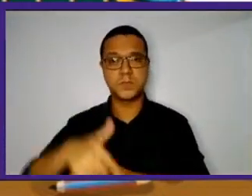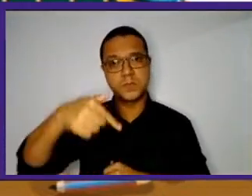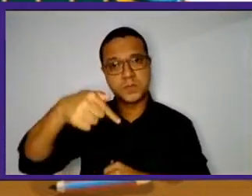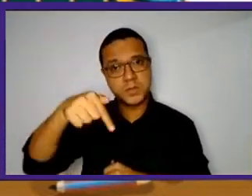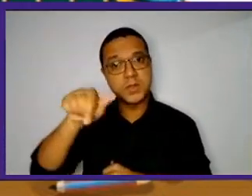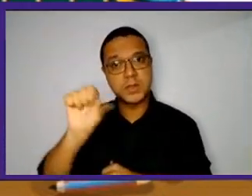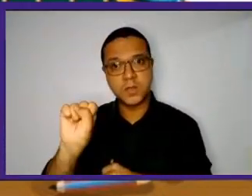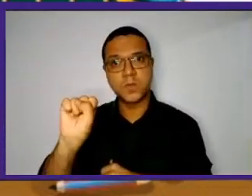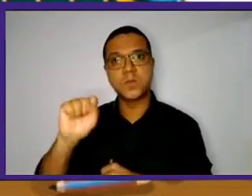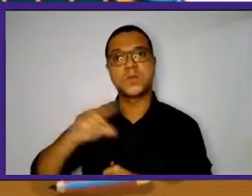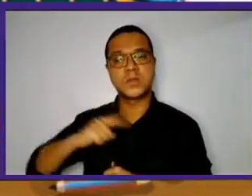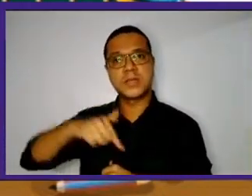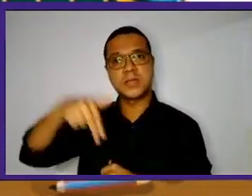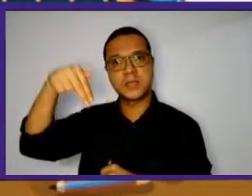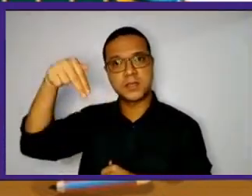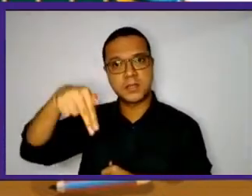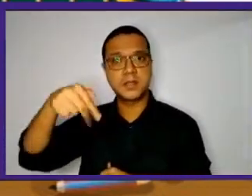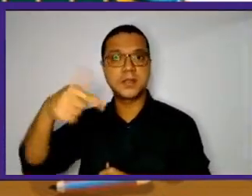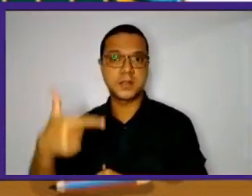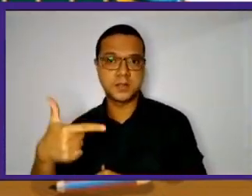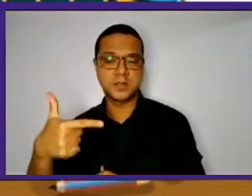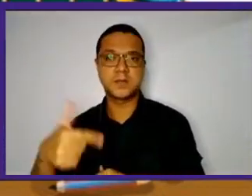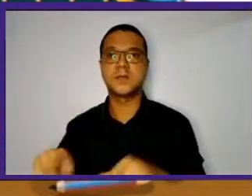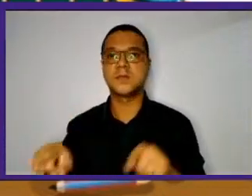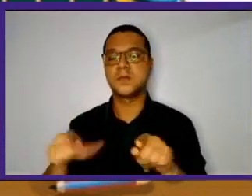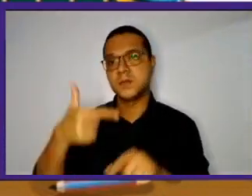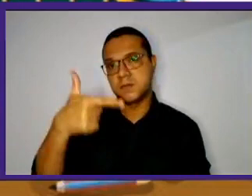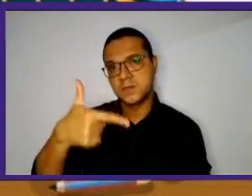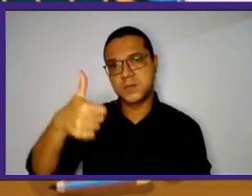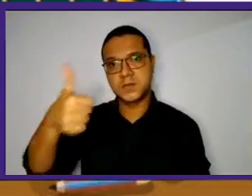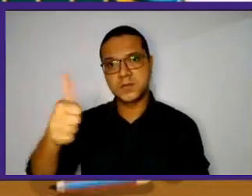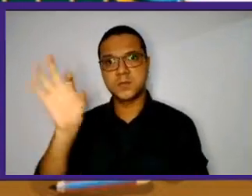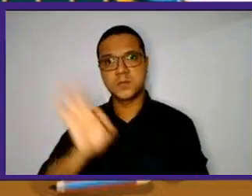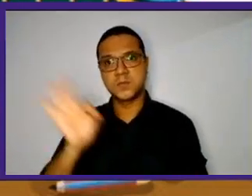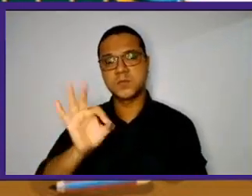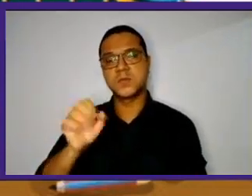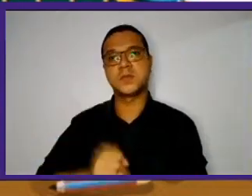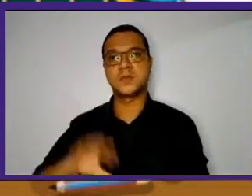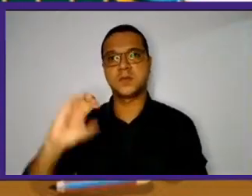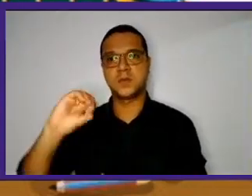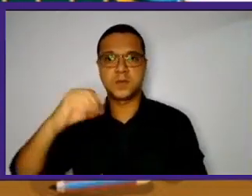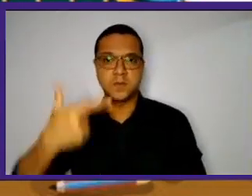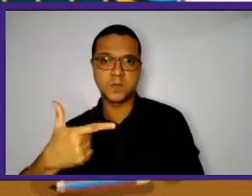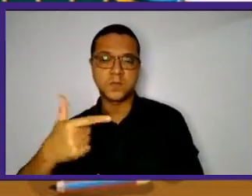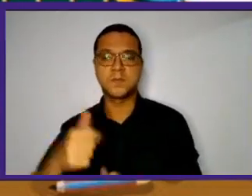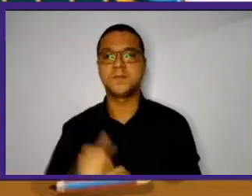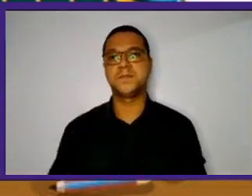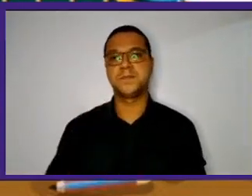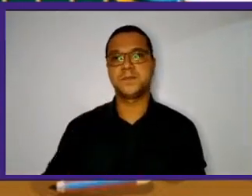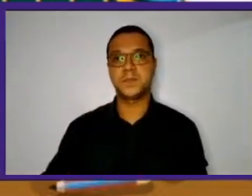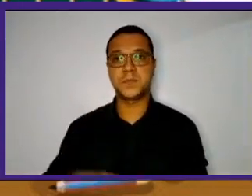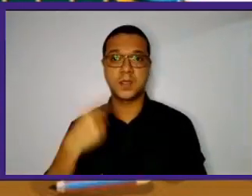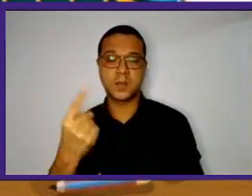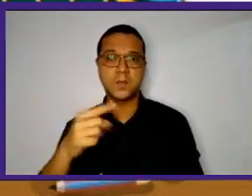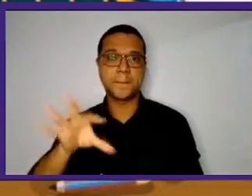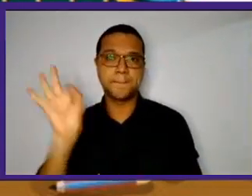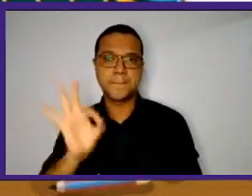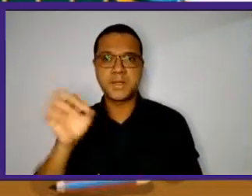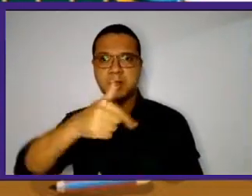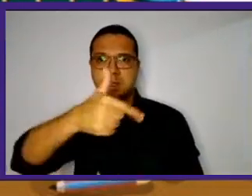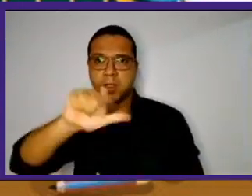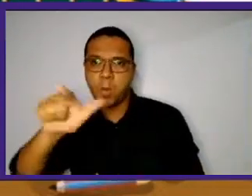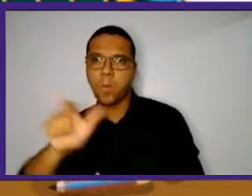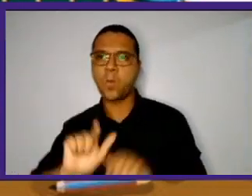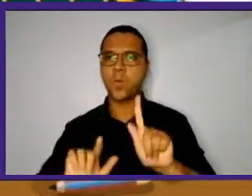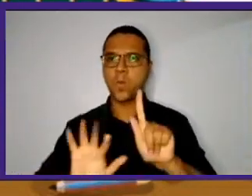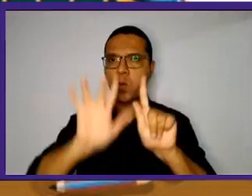78% de nitrogênio, 21% de oxigênio e 1% dos outros gases, dióxido de carbono, vapor